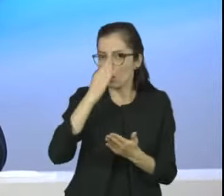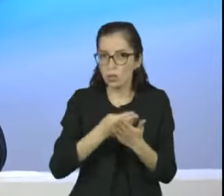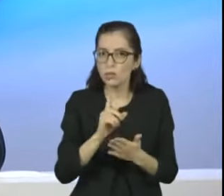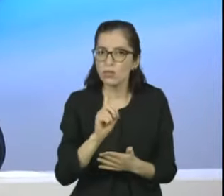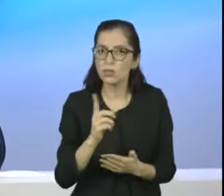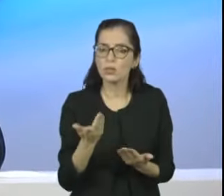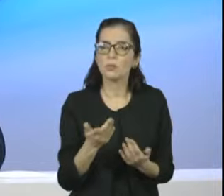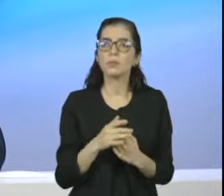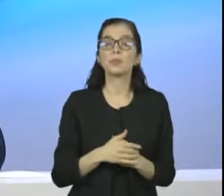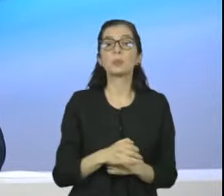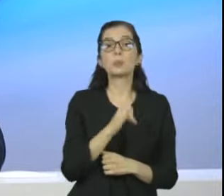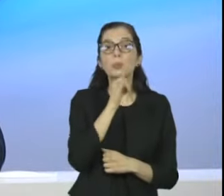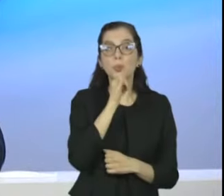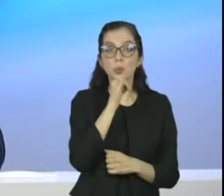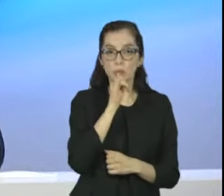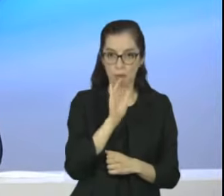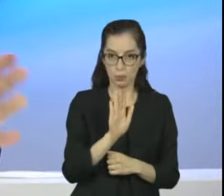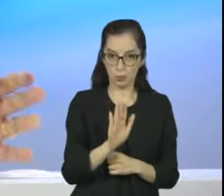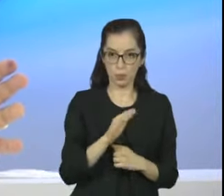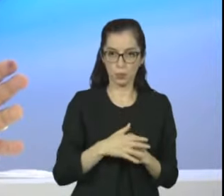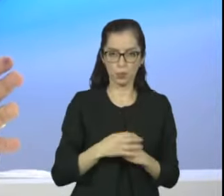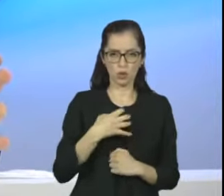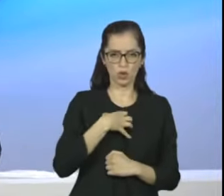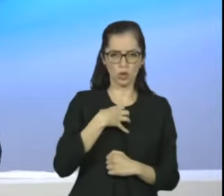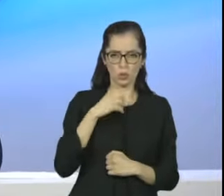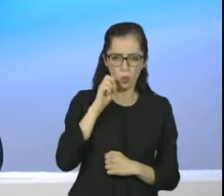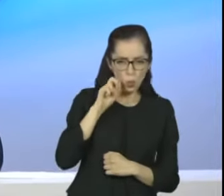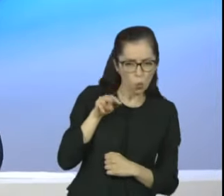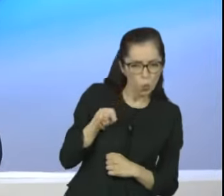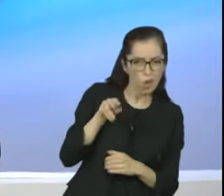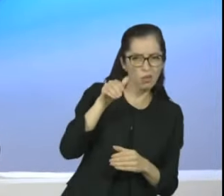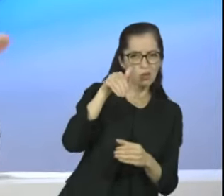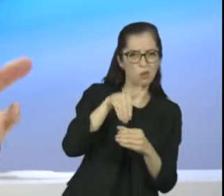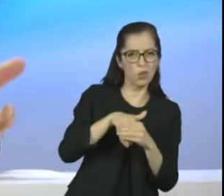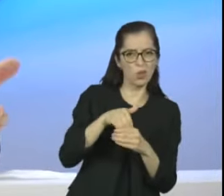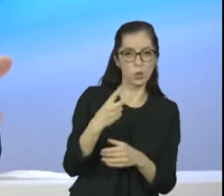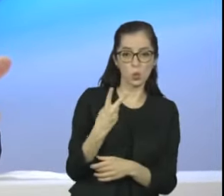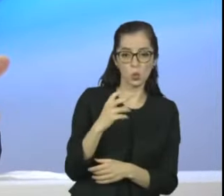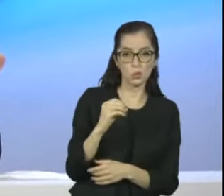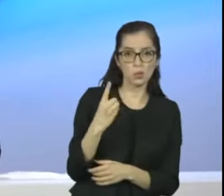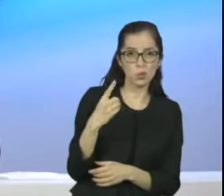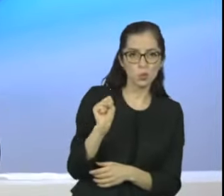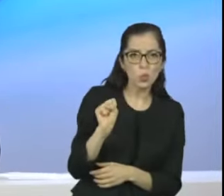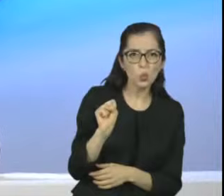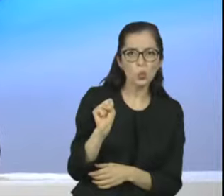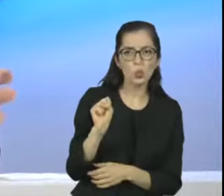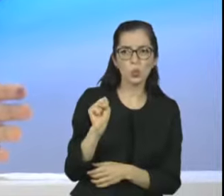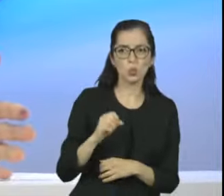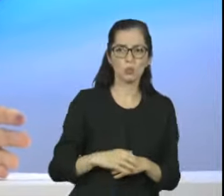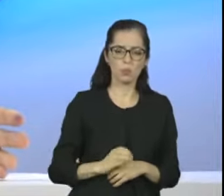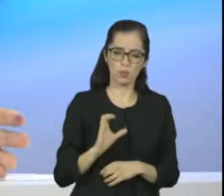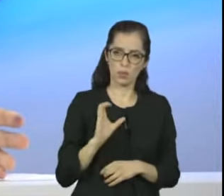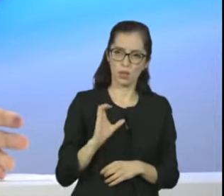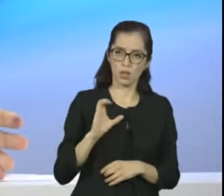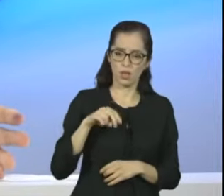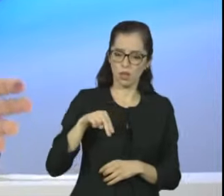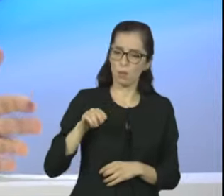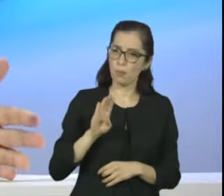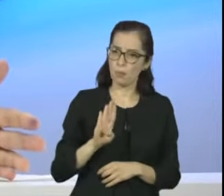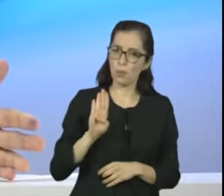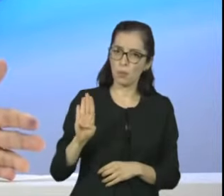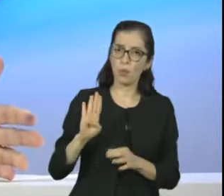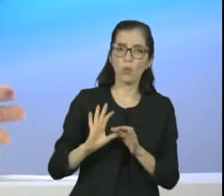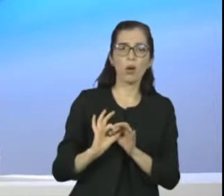exemplo gestos como nas eleições 2018 a CNBB tem aberto as portas para um candidato específico